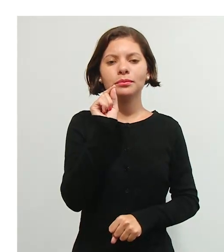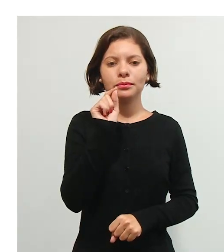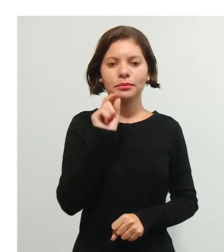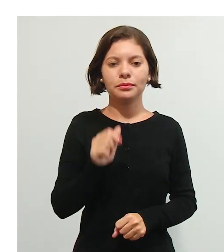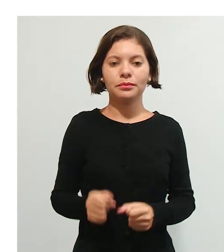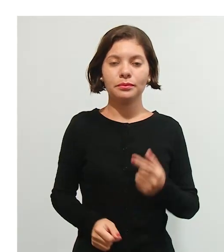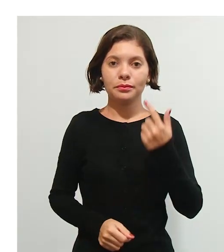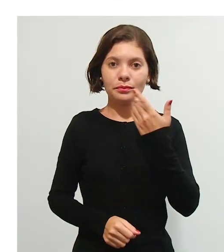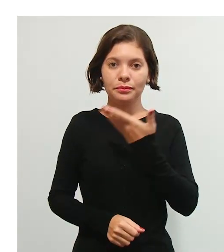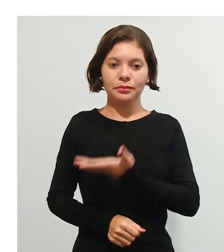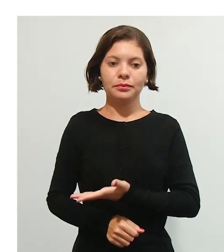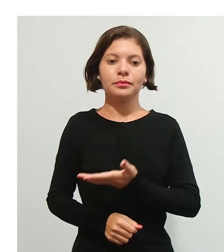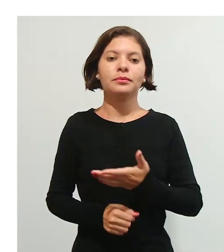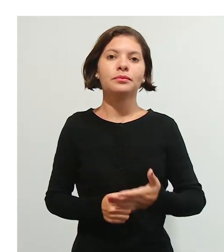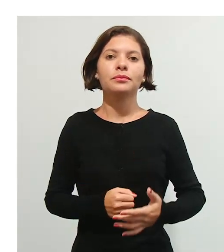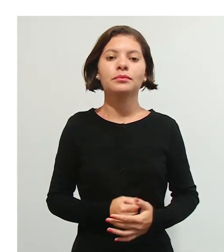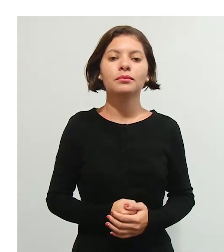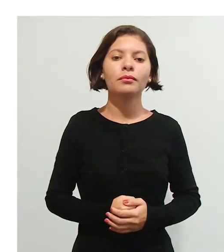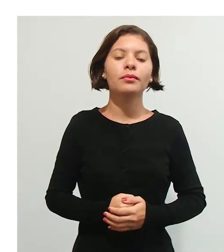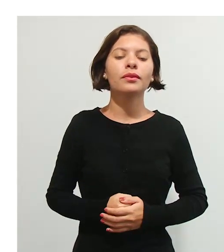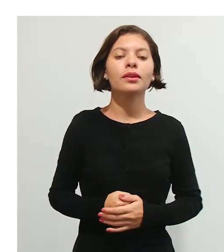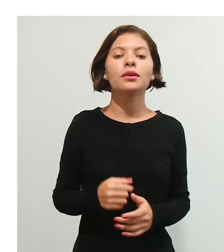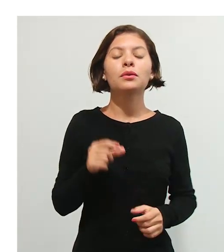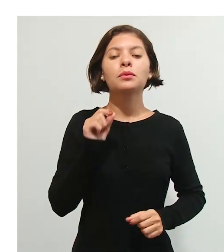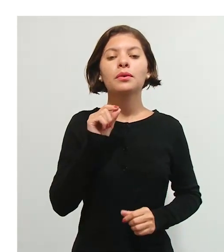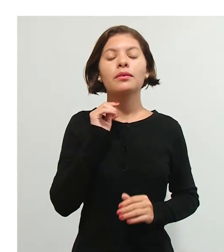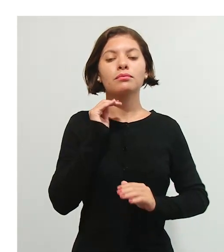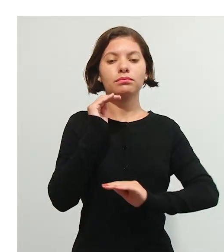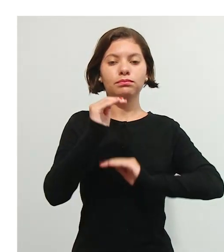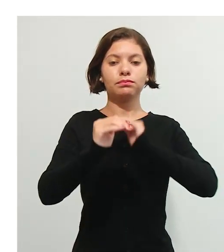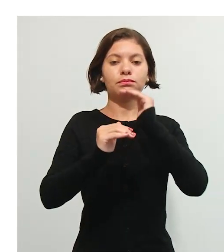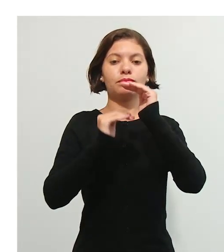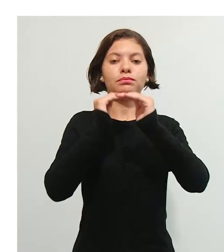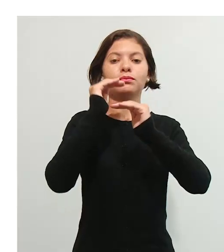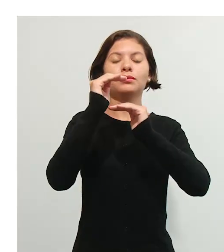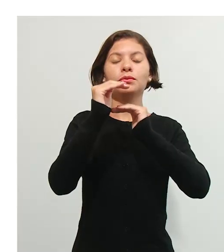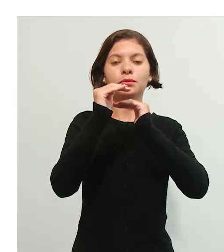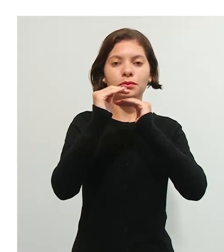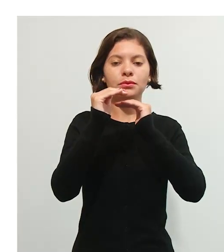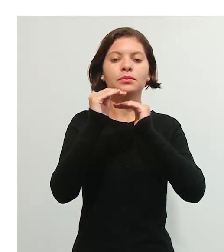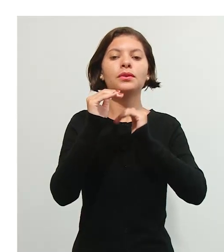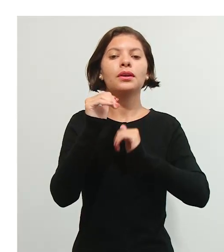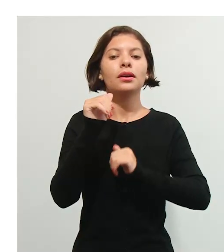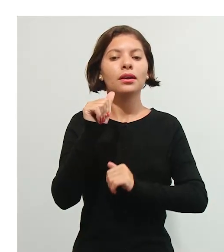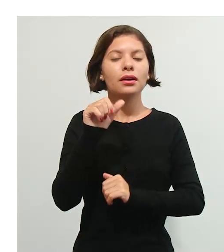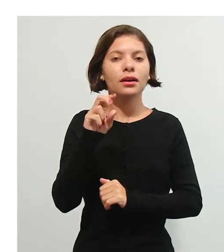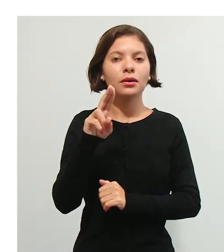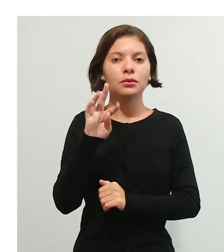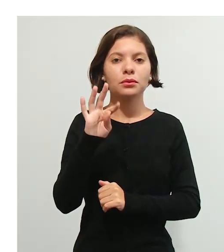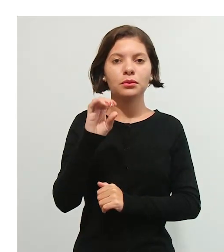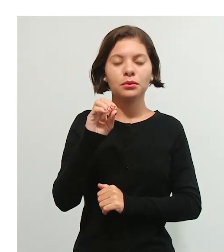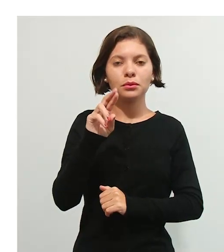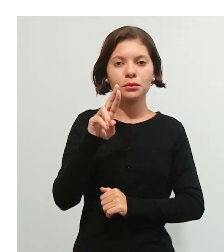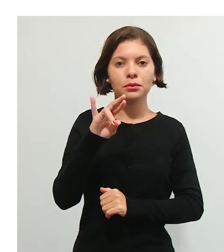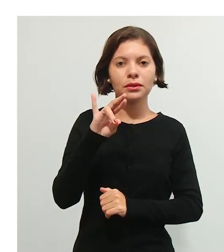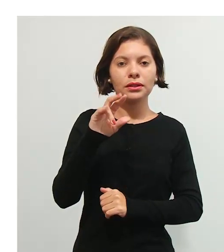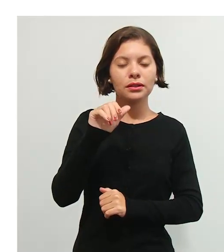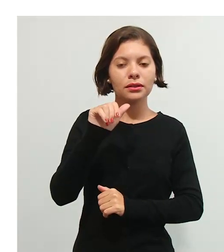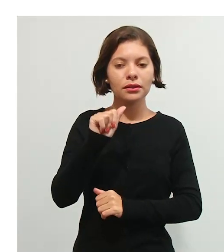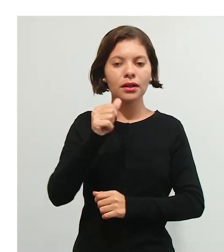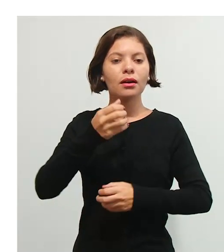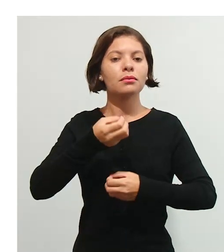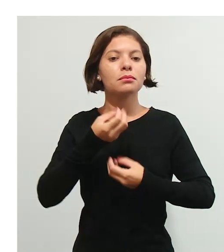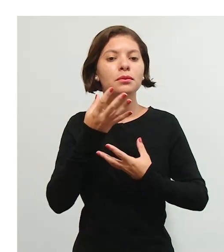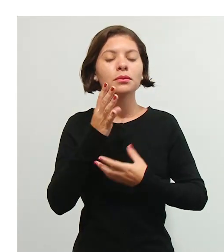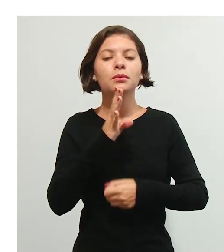disciplina como objetivo geral nós temos desenvolver os processos de autoria e produção de